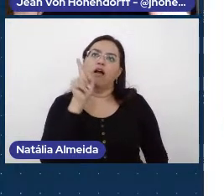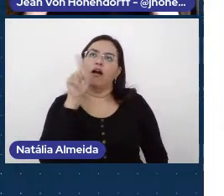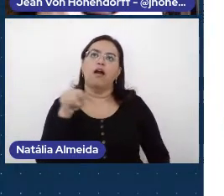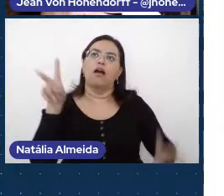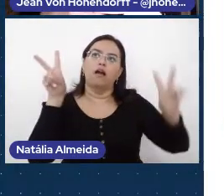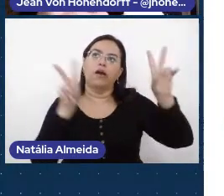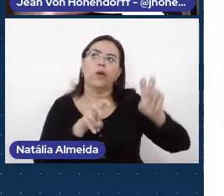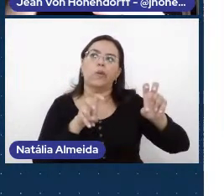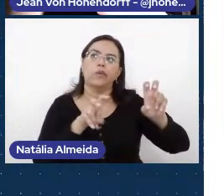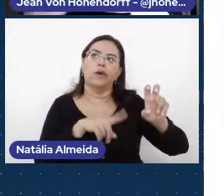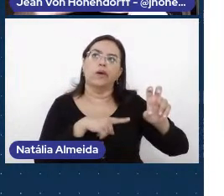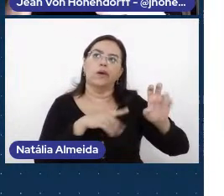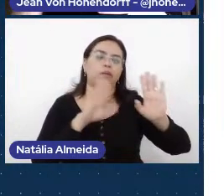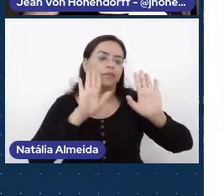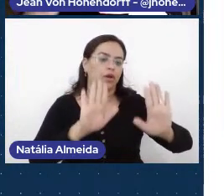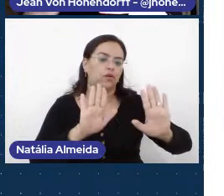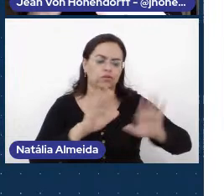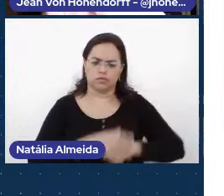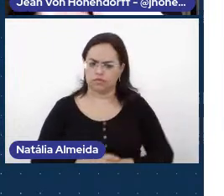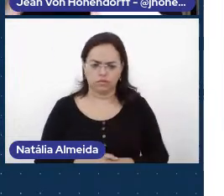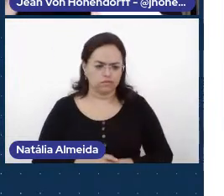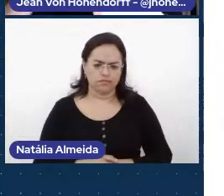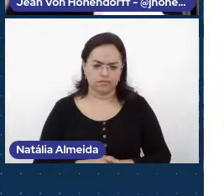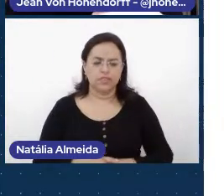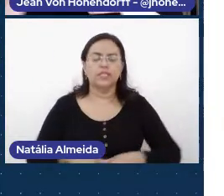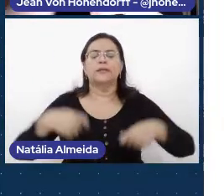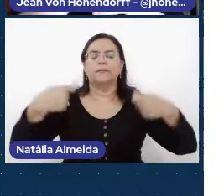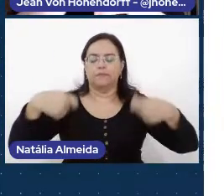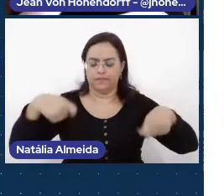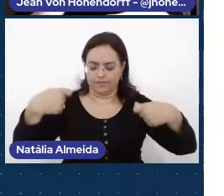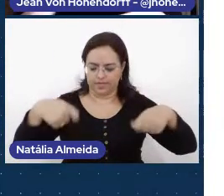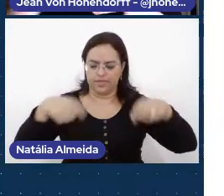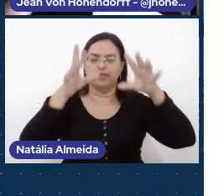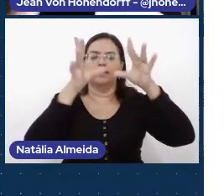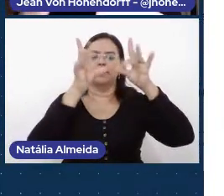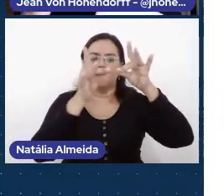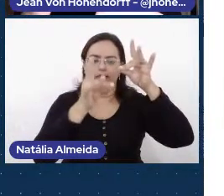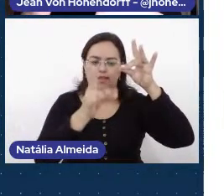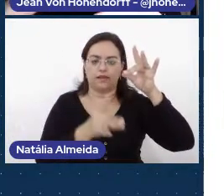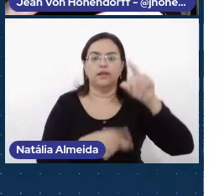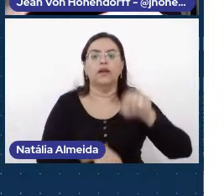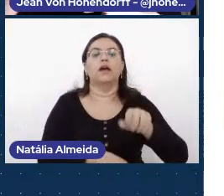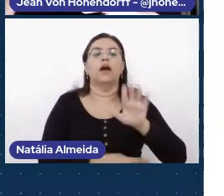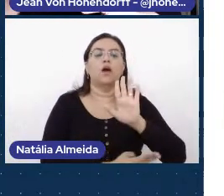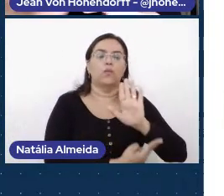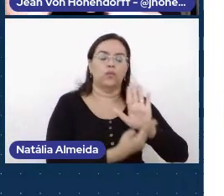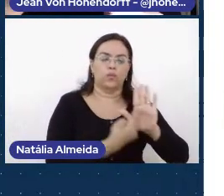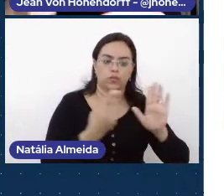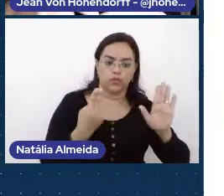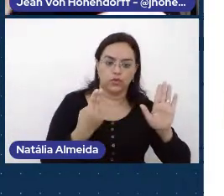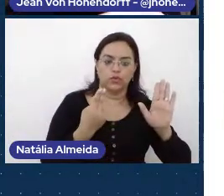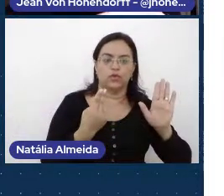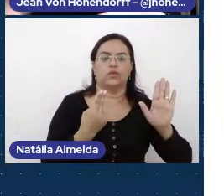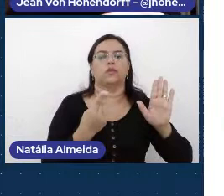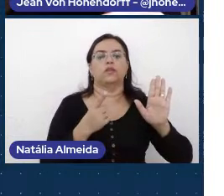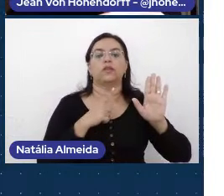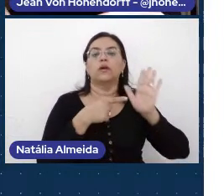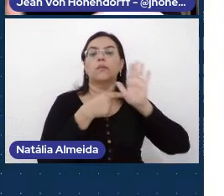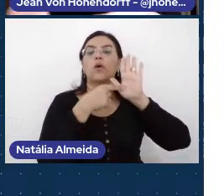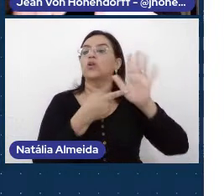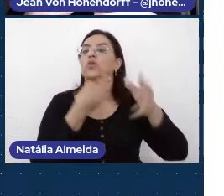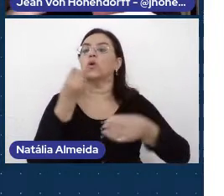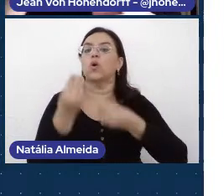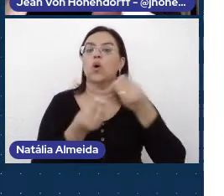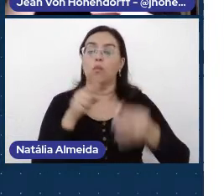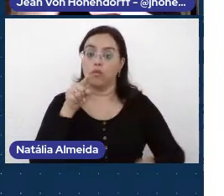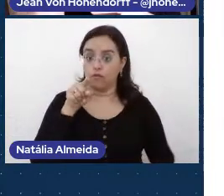e morreu aí, a descrição tem que ter a descrição de. Bom, se o autor está dizendo que são 6 etapas, como tu, pesquisador,